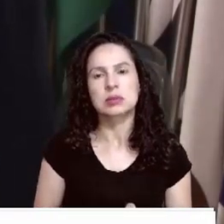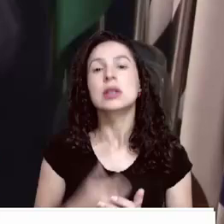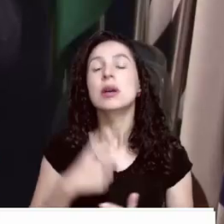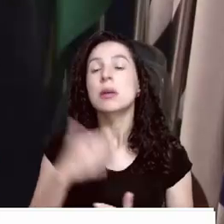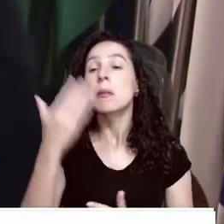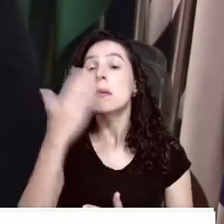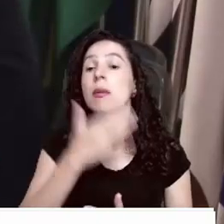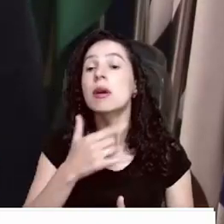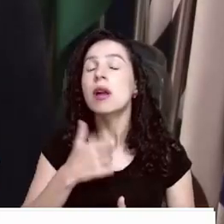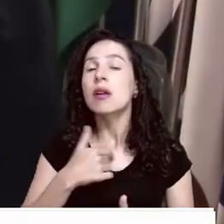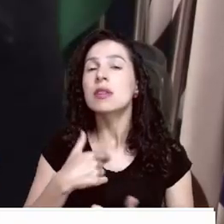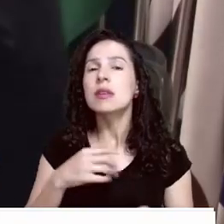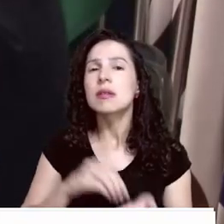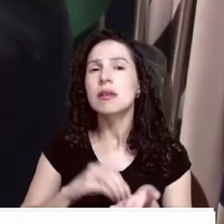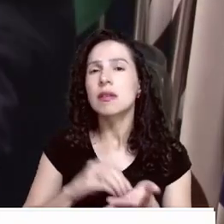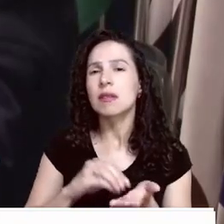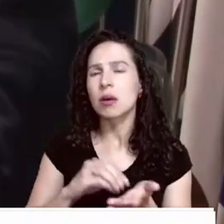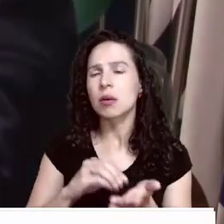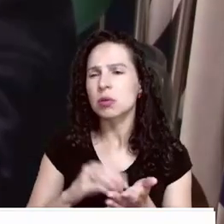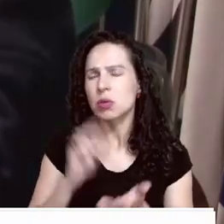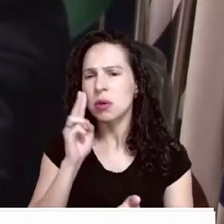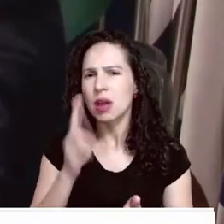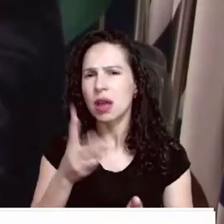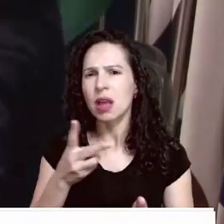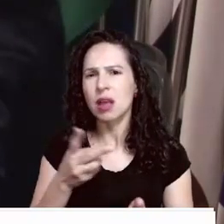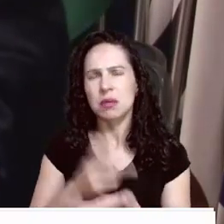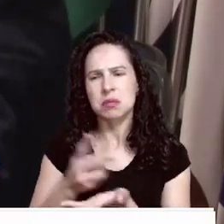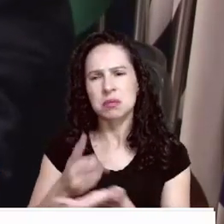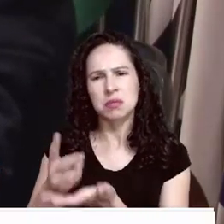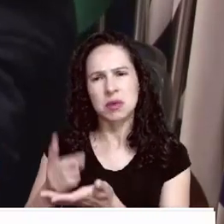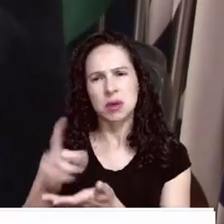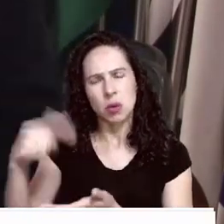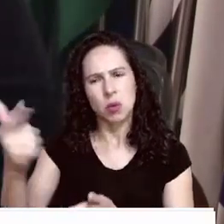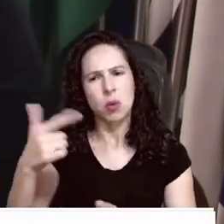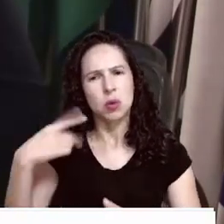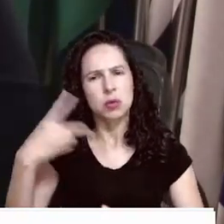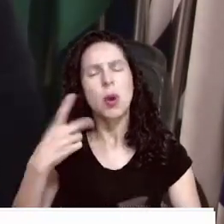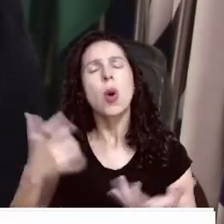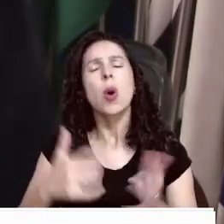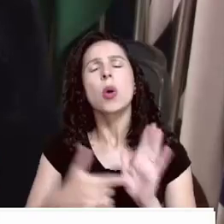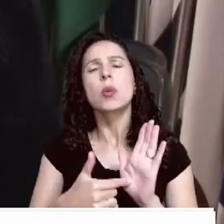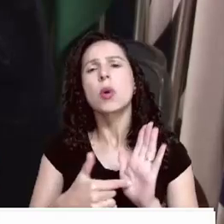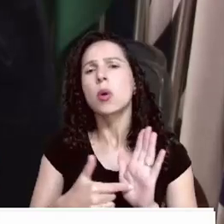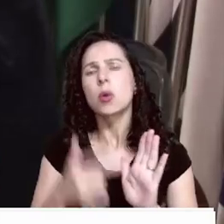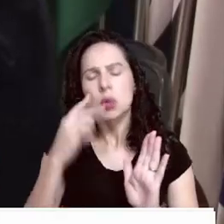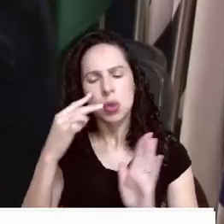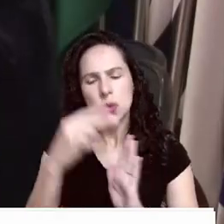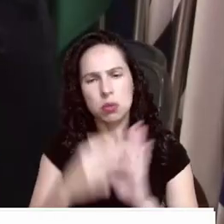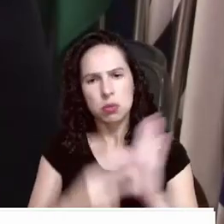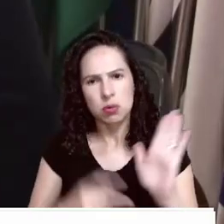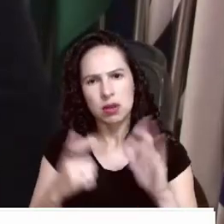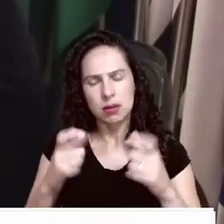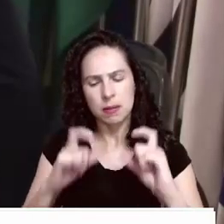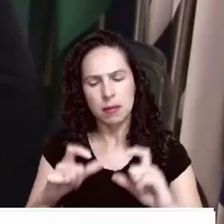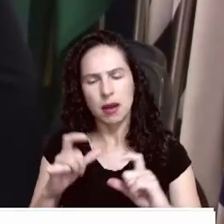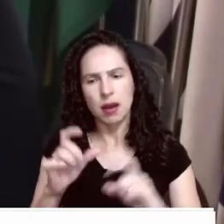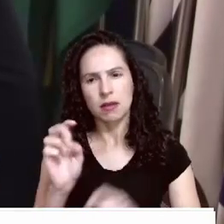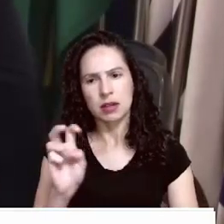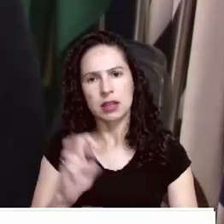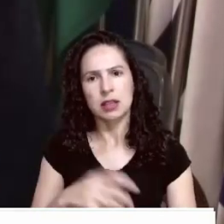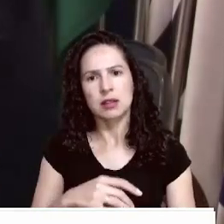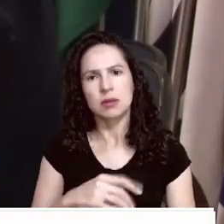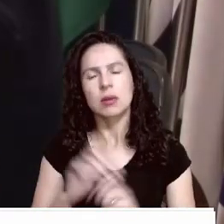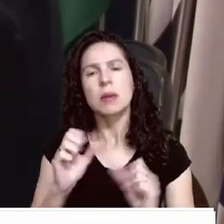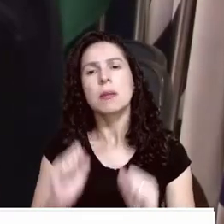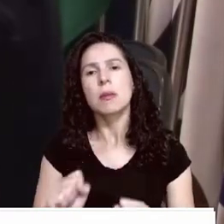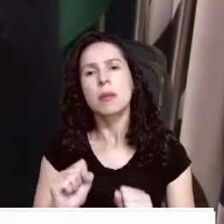coisa que eu estou engessando o próximo vereador. Onde que está mandando? Não leu nem o parágrafo 5º. Que ele pode, de qualquer